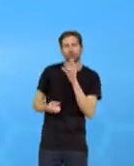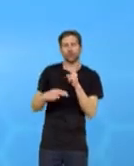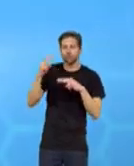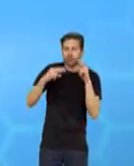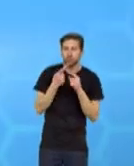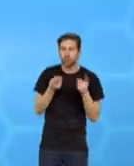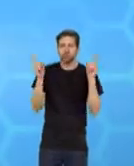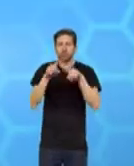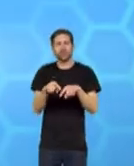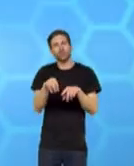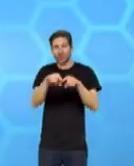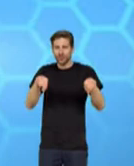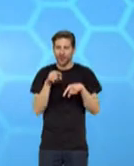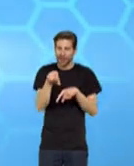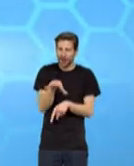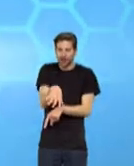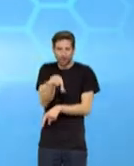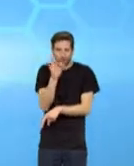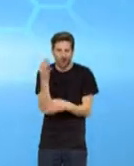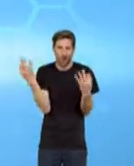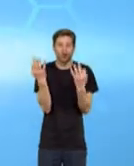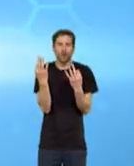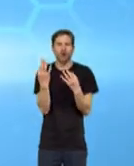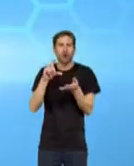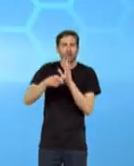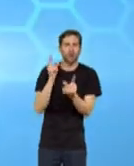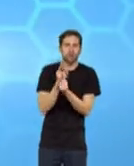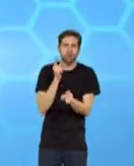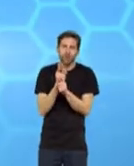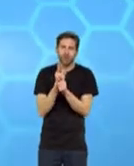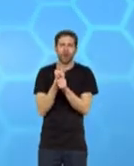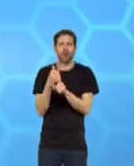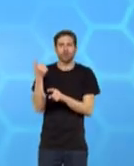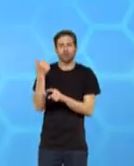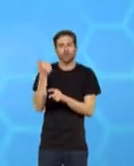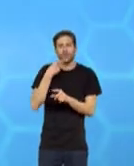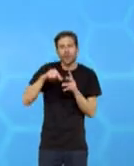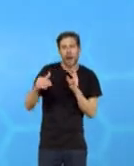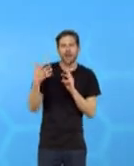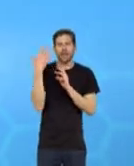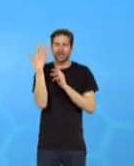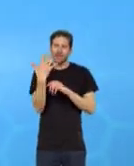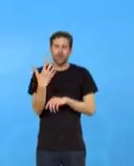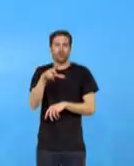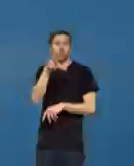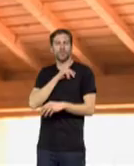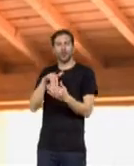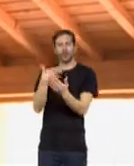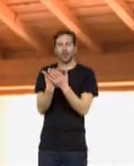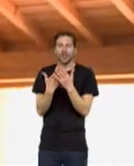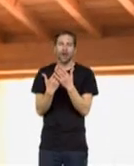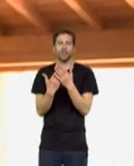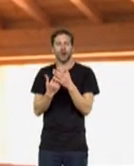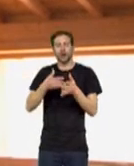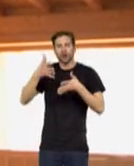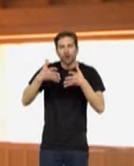na cidade. Este projeto foi também um dos vencedores da 5ª edição do Prémio Nacional de Reabilitação Urbana. Quando